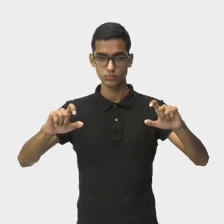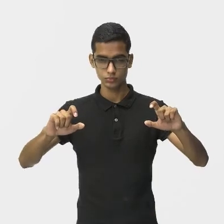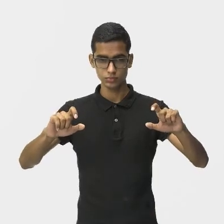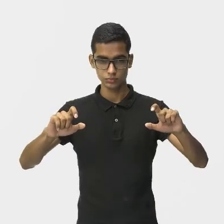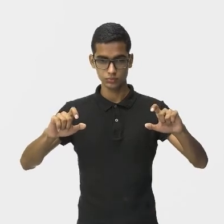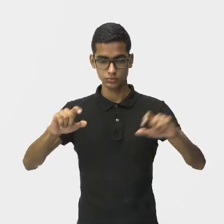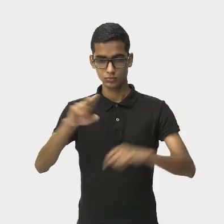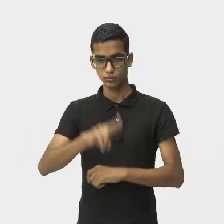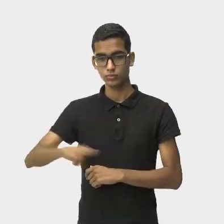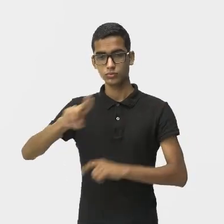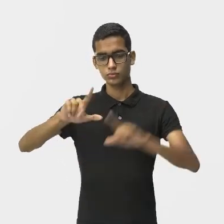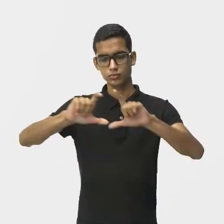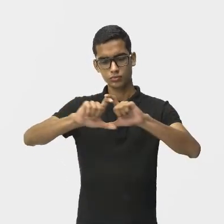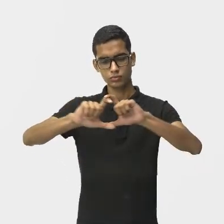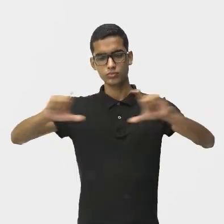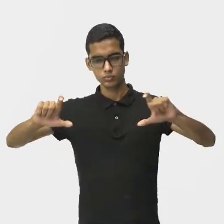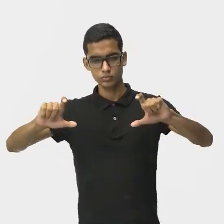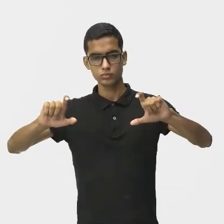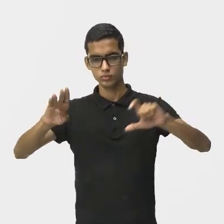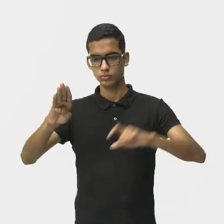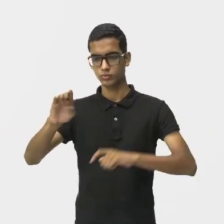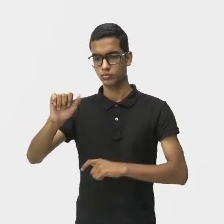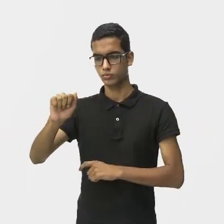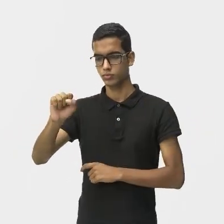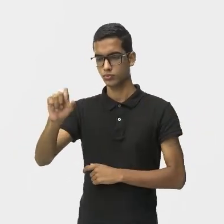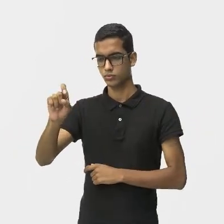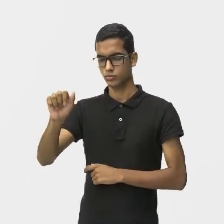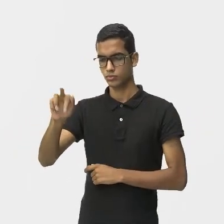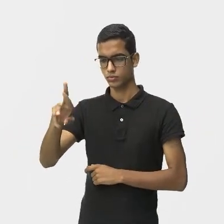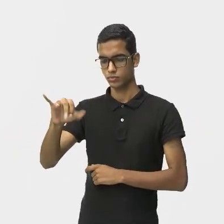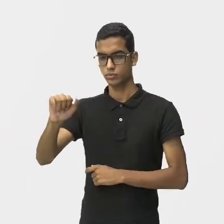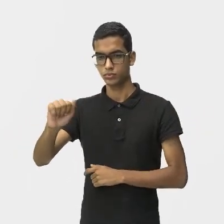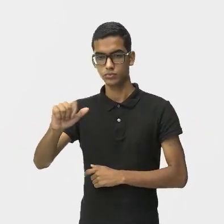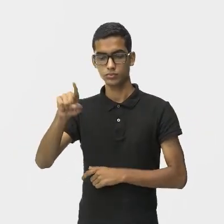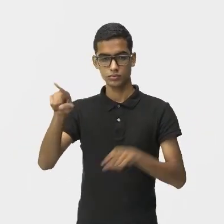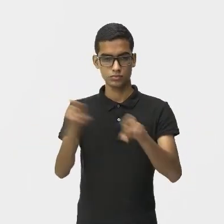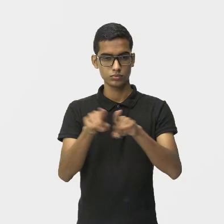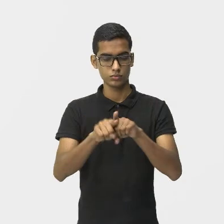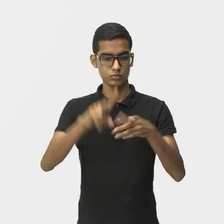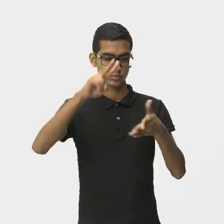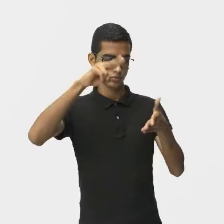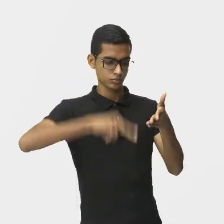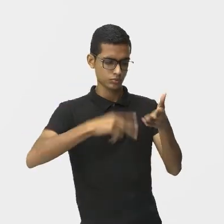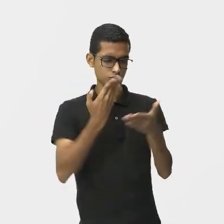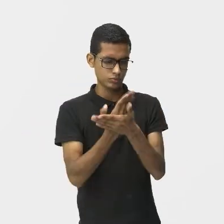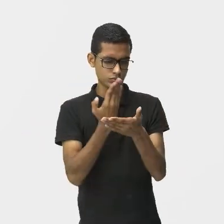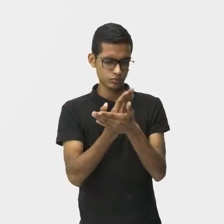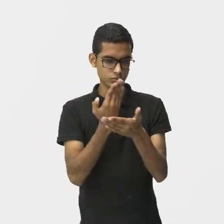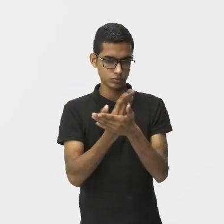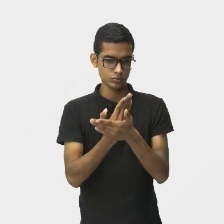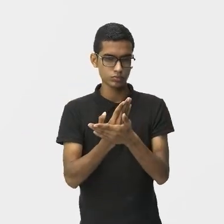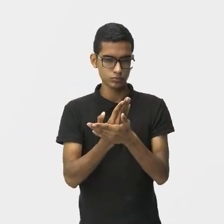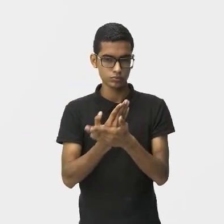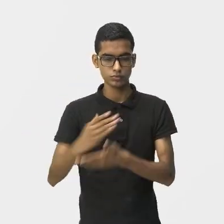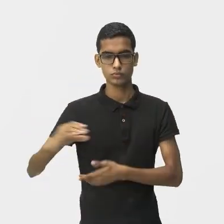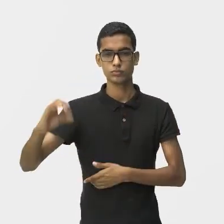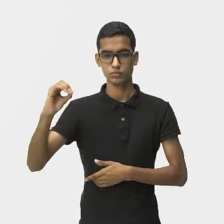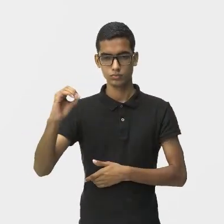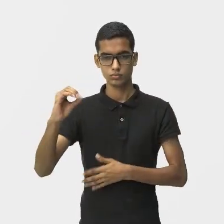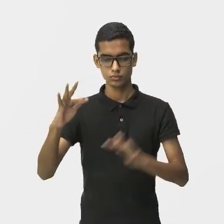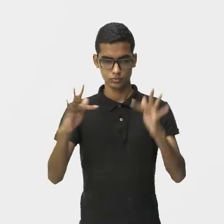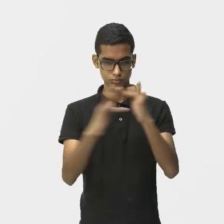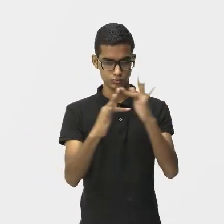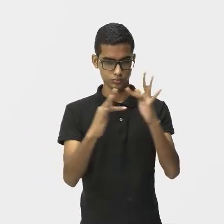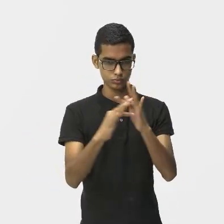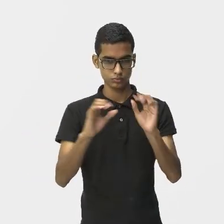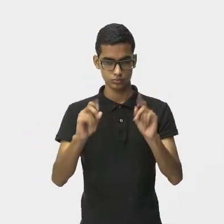a fórmula de Bhaskara, né? E vejam, façam um estudo dos zeros dessas funções,